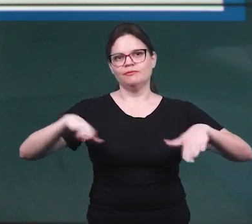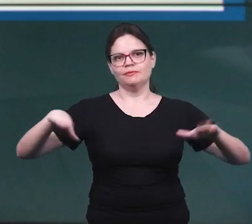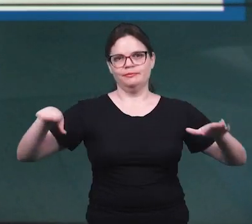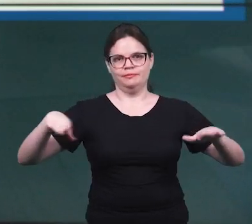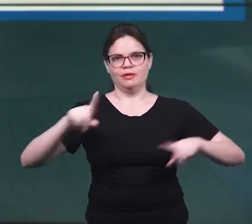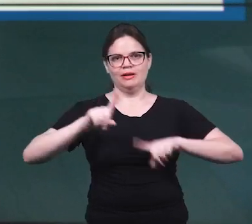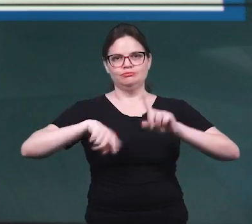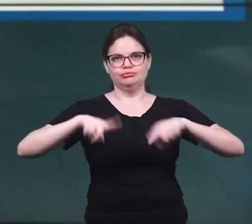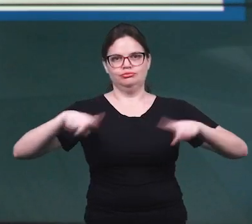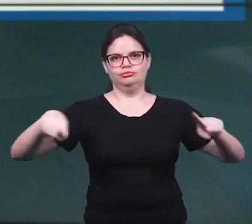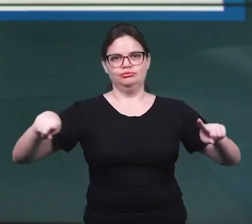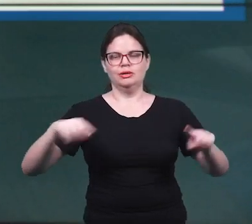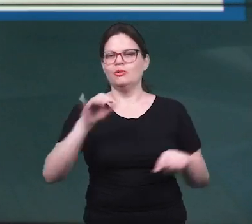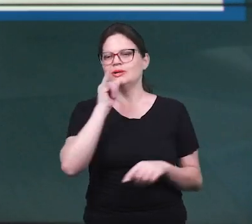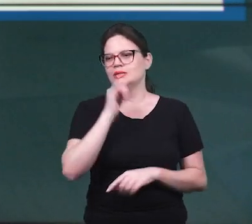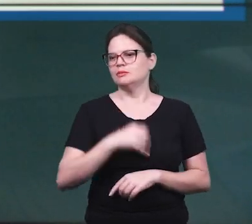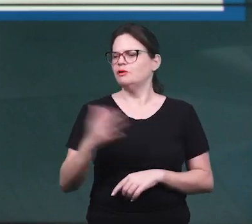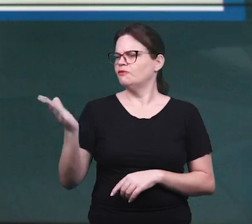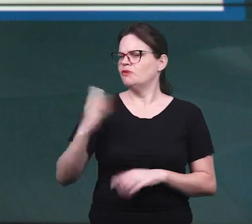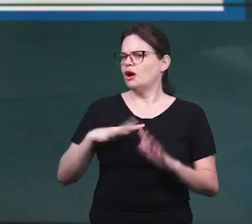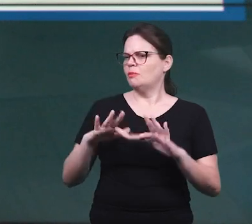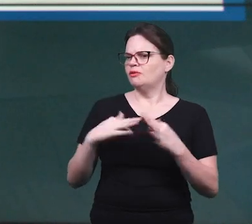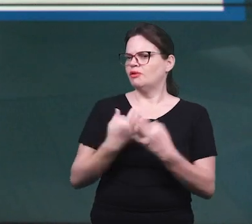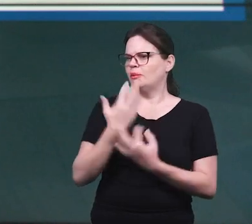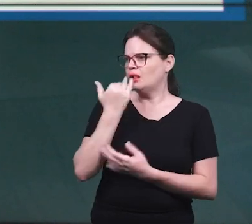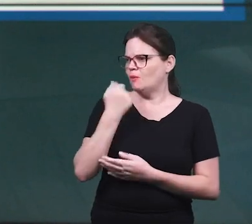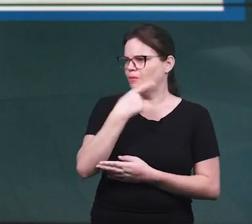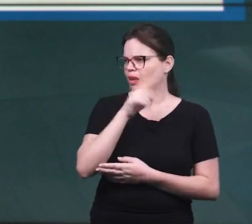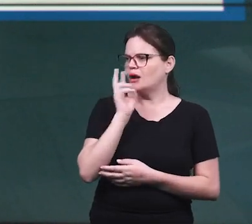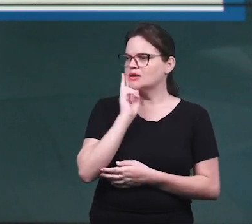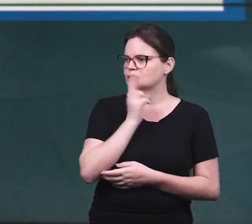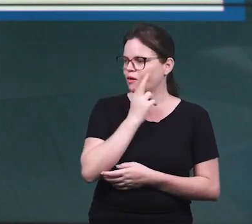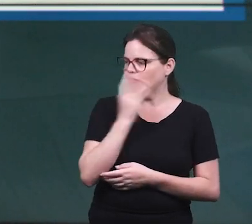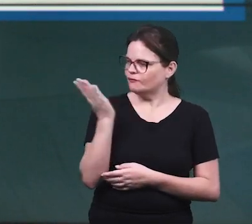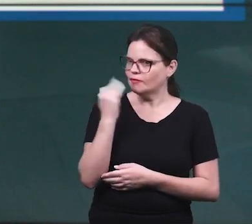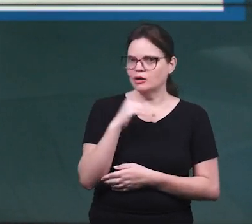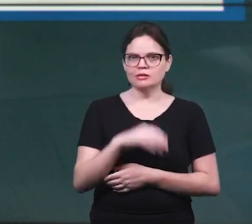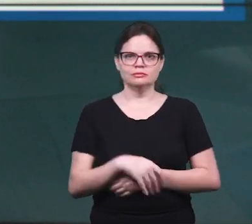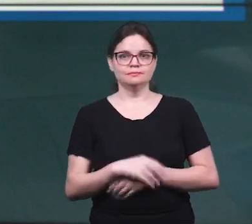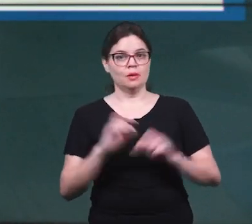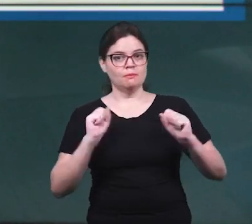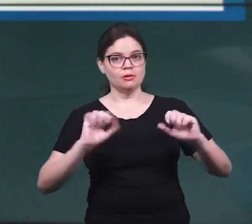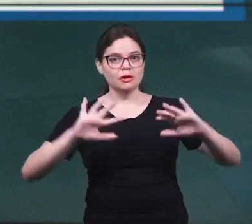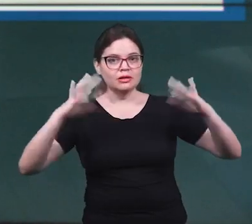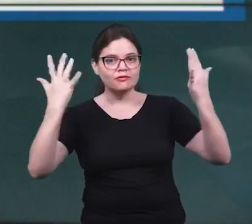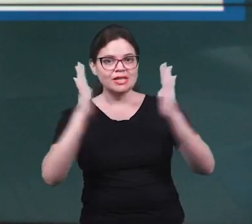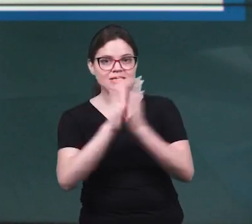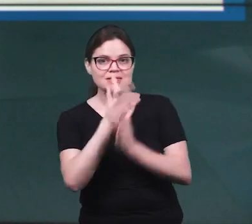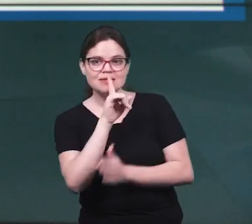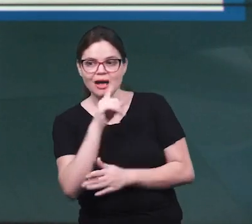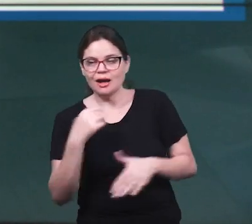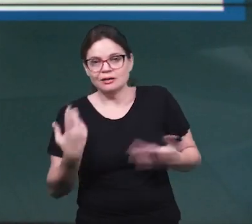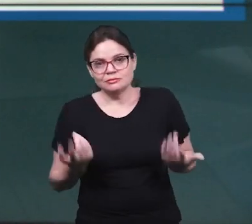toda almoçar num restaurante dia tal. Vamos fazer uma comemoração de